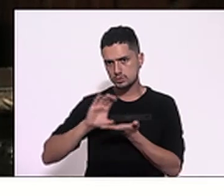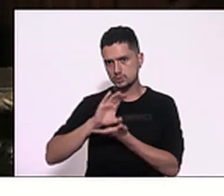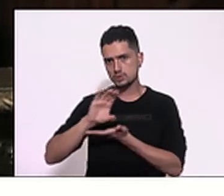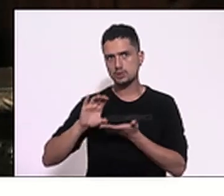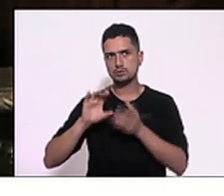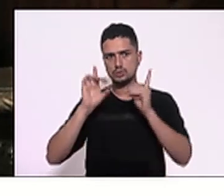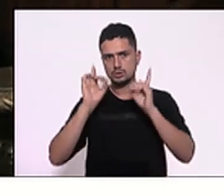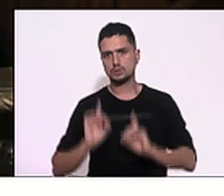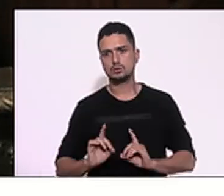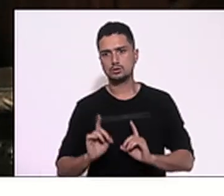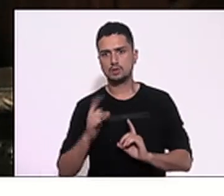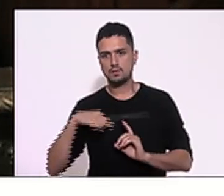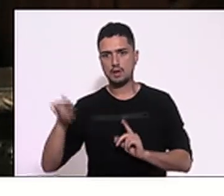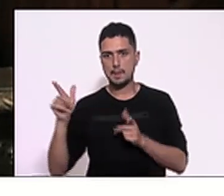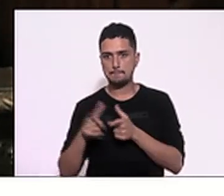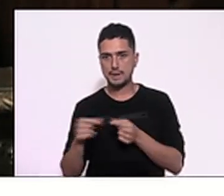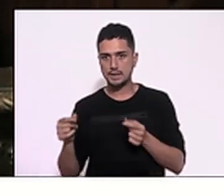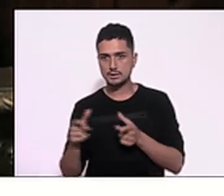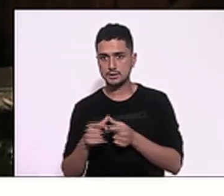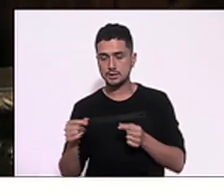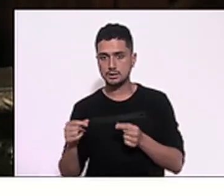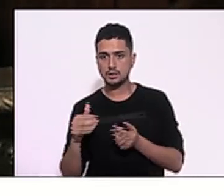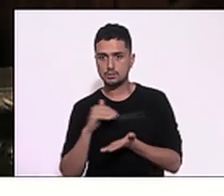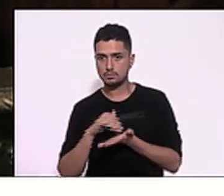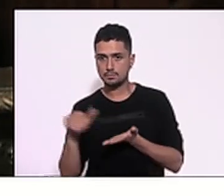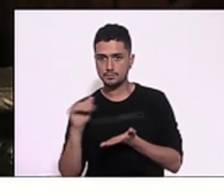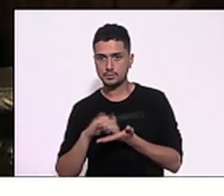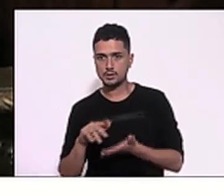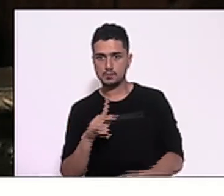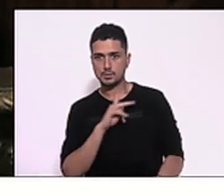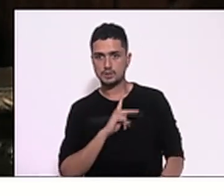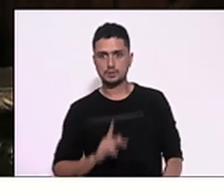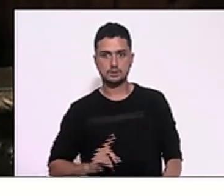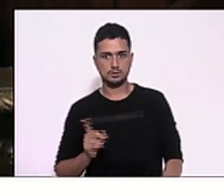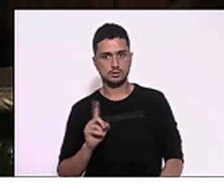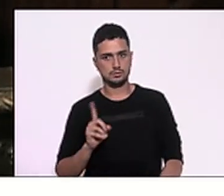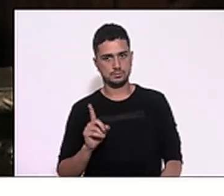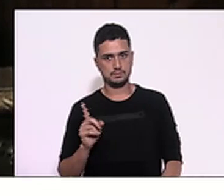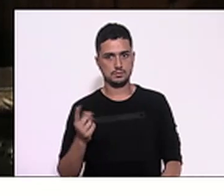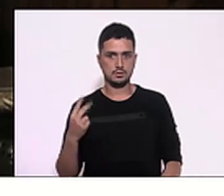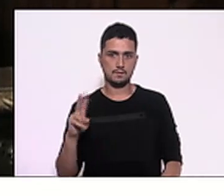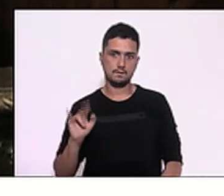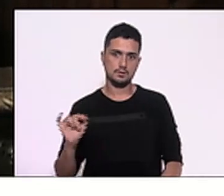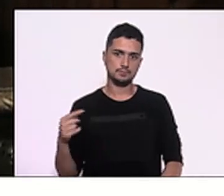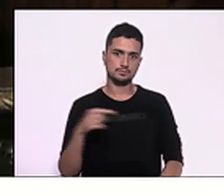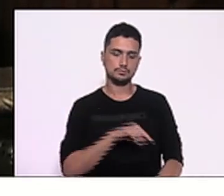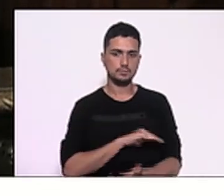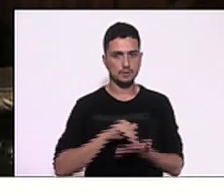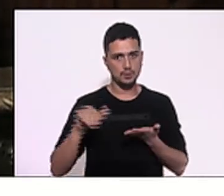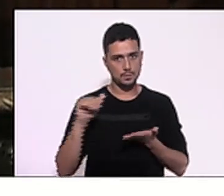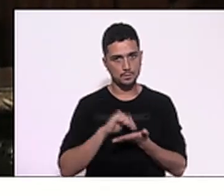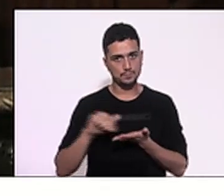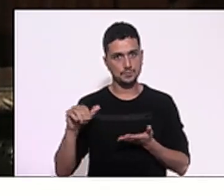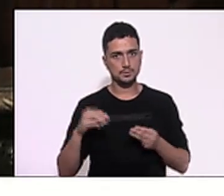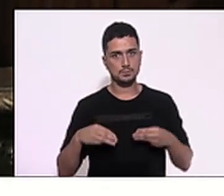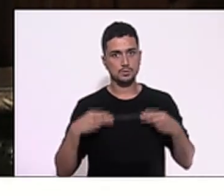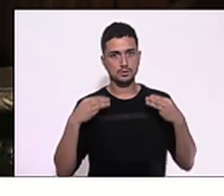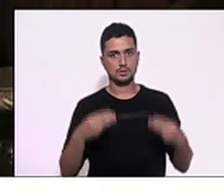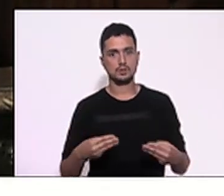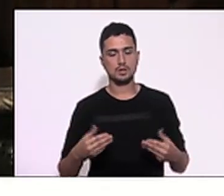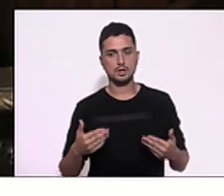do Cefet. Se não for homologado, o processo não está concluído, não está validado. E uma vez homologado este processo pelo